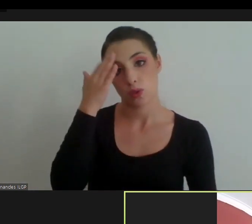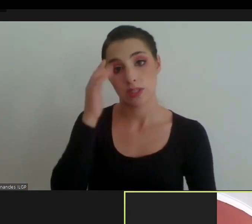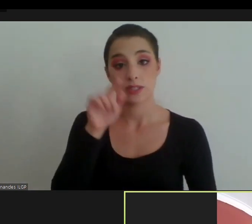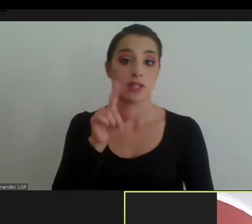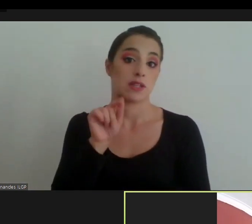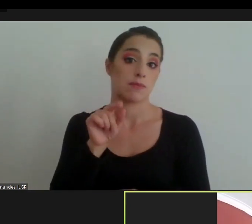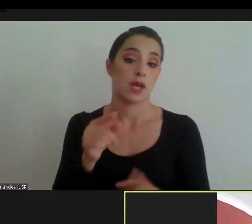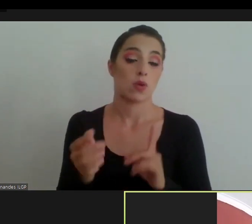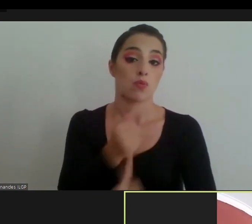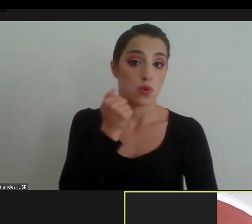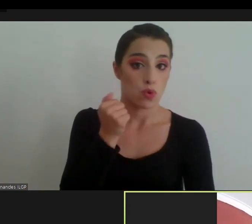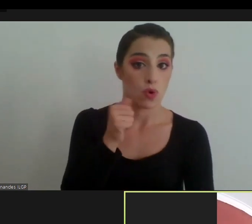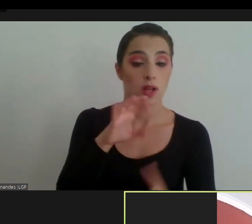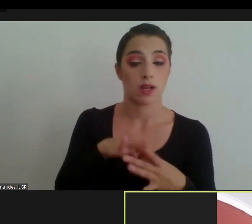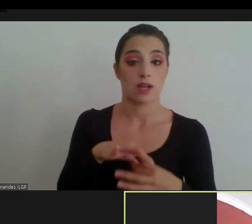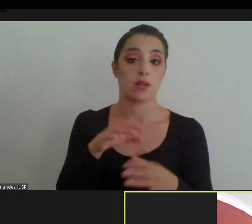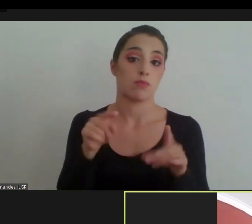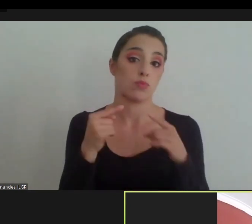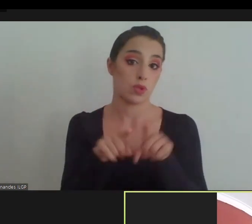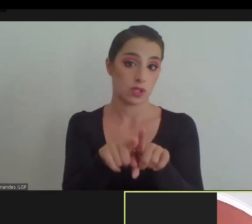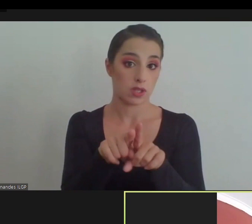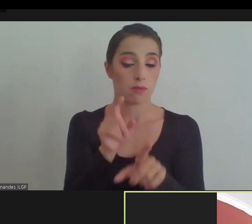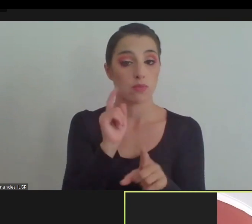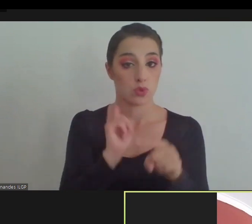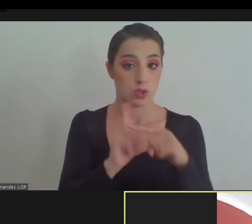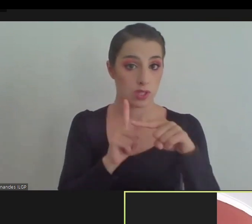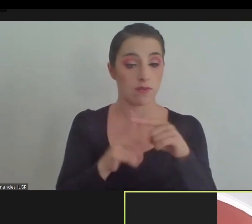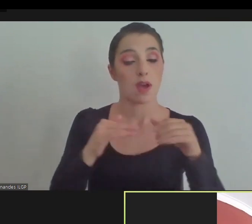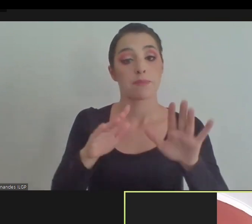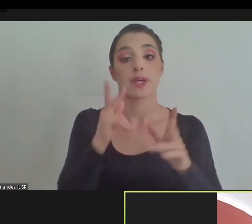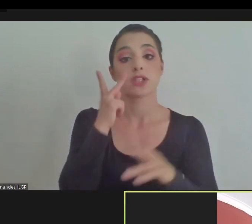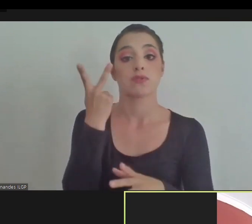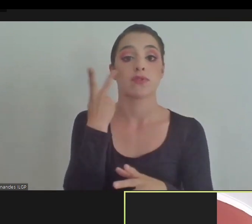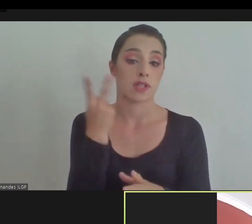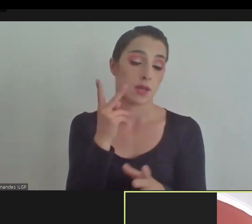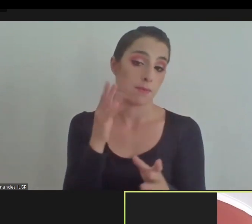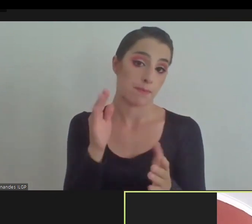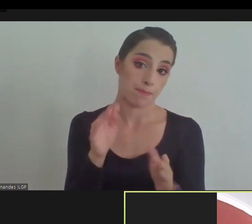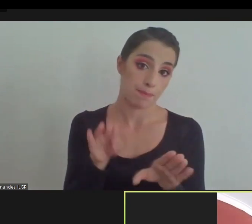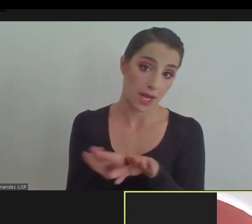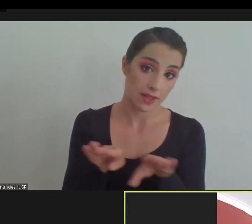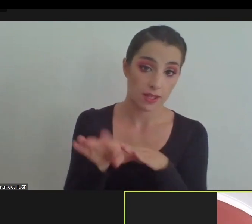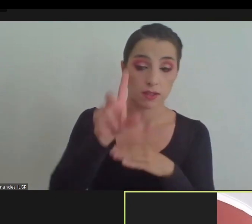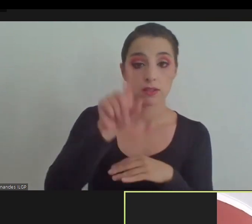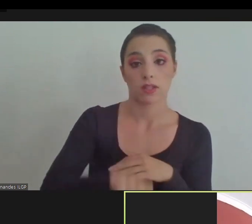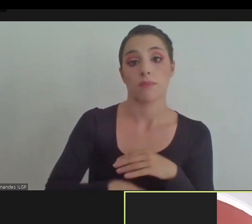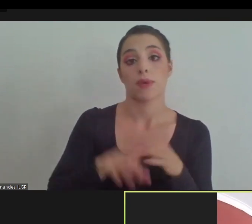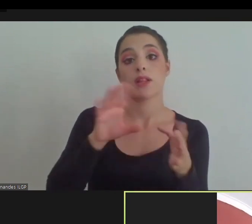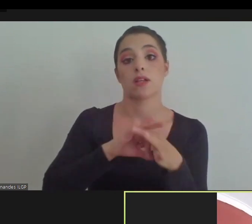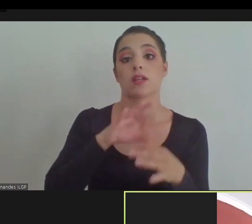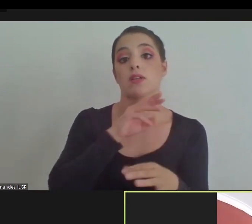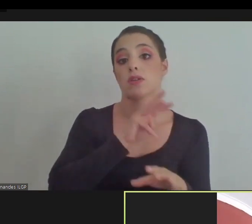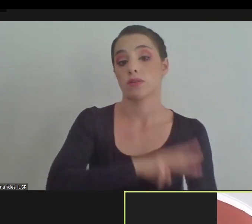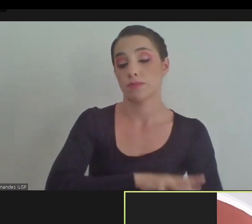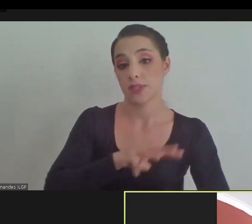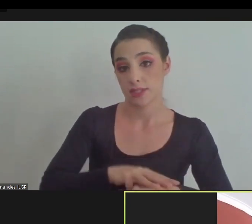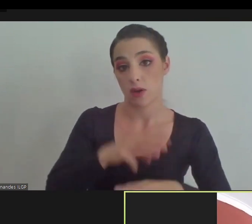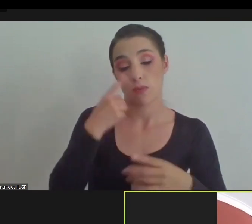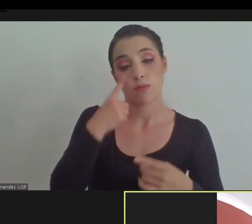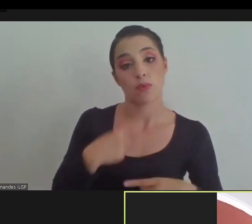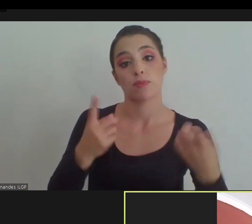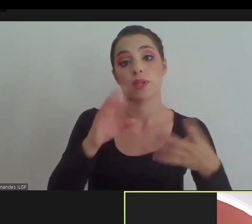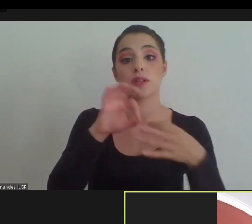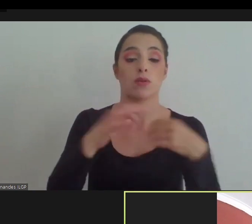uma política de ação positiva, mas na vida prática também, a nível da administração pública, nos